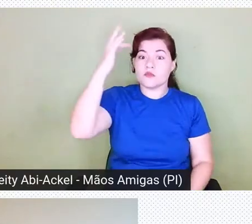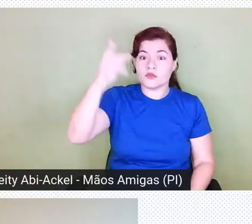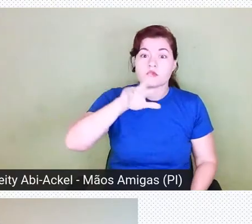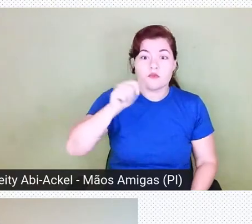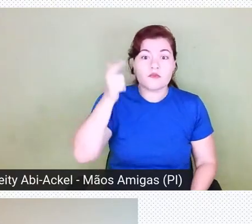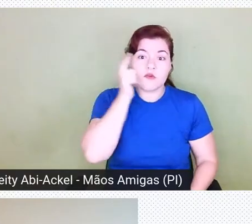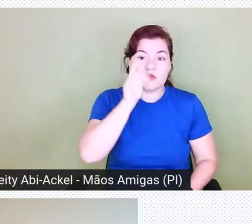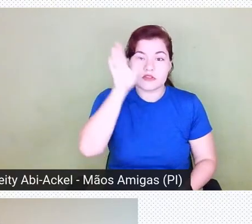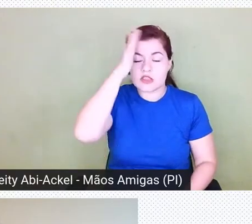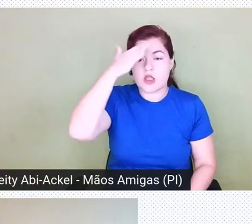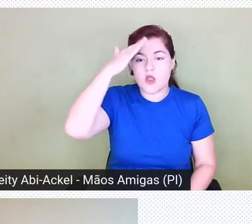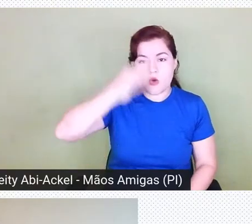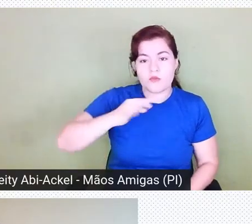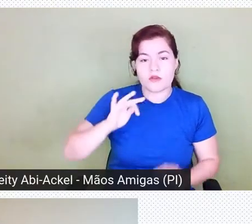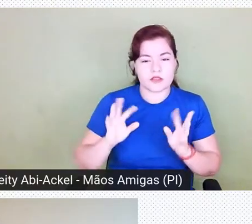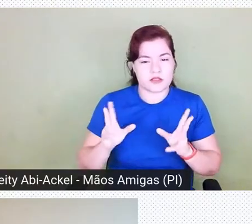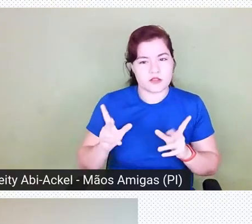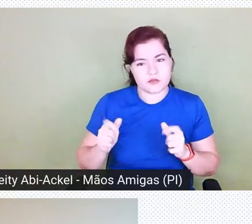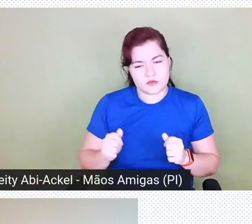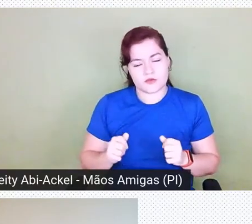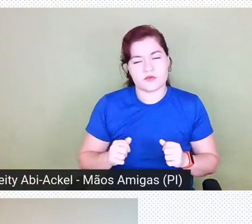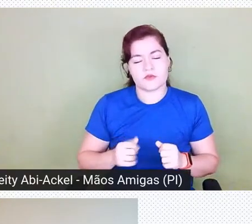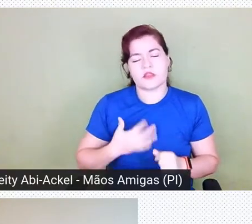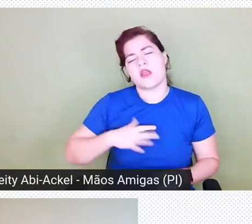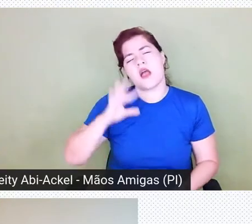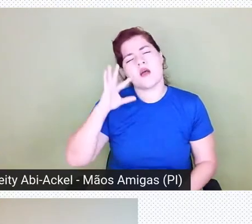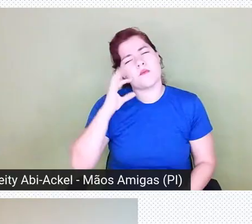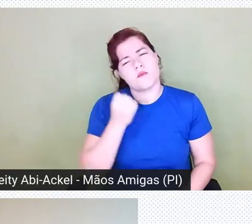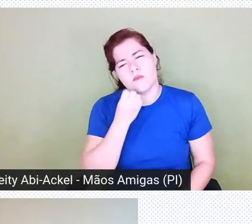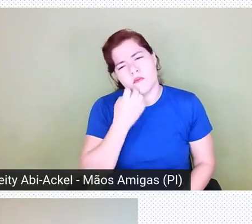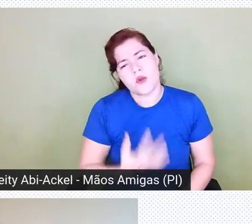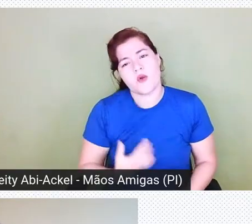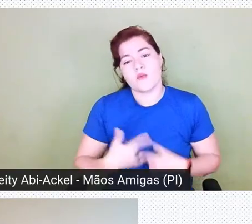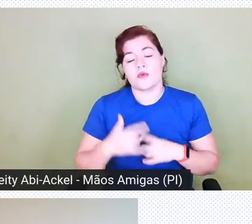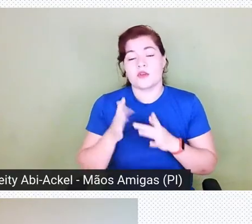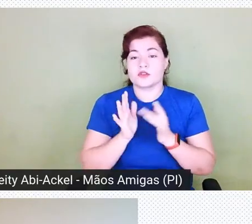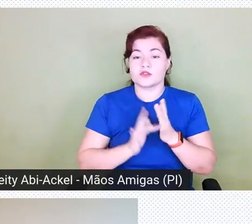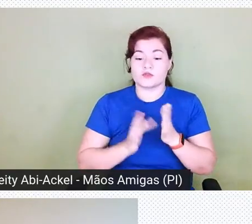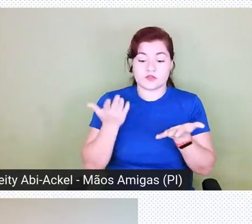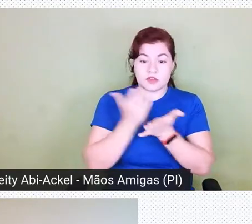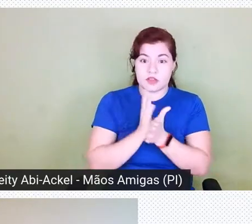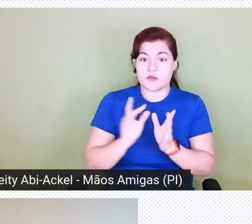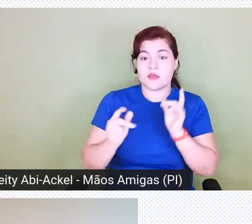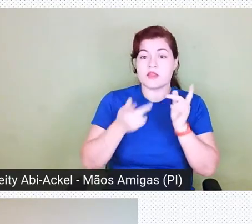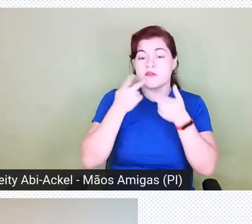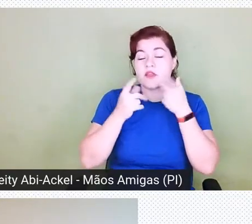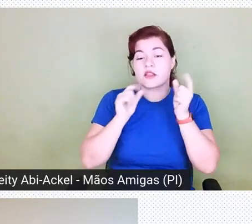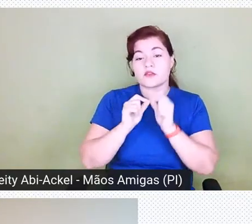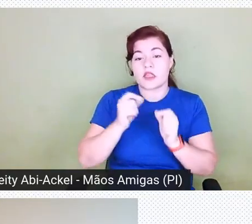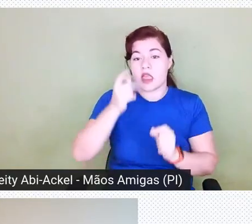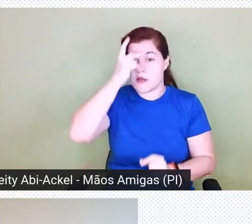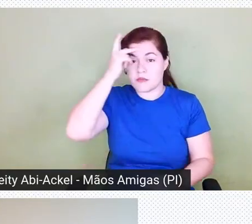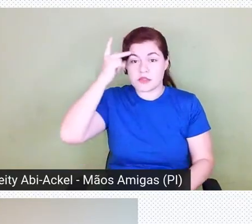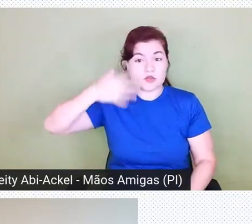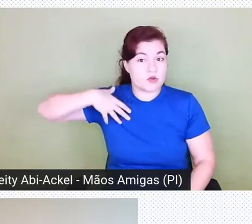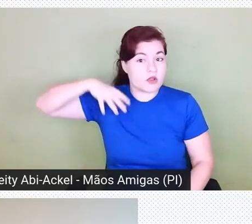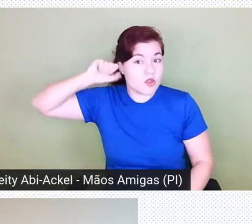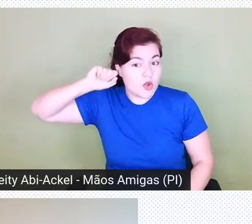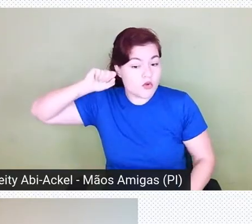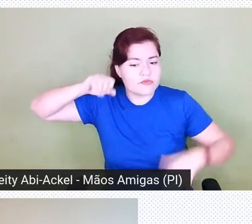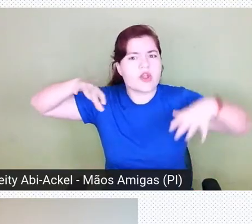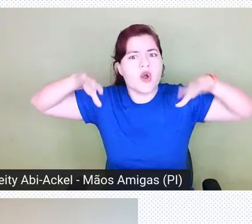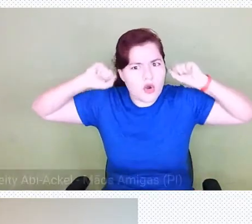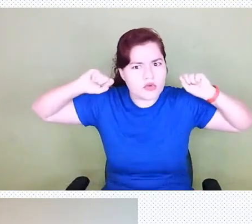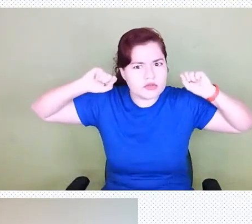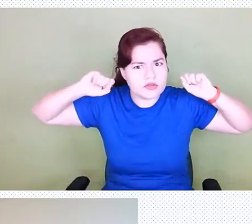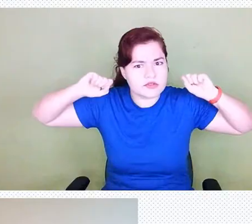tudo. E eu acho tão bom porque Jesus termina a parábola dizendo assim, não é? Quem tem ouvidos de ouvir, ouça.